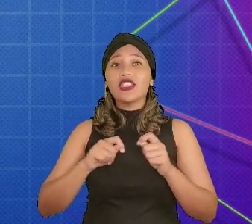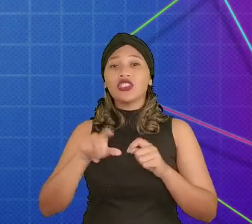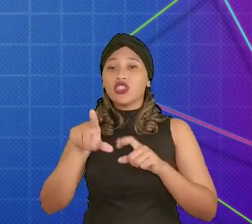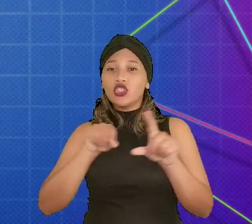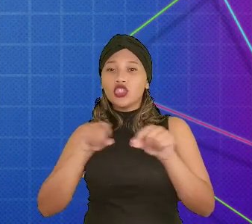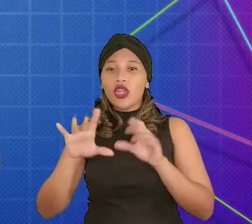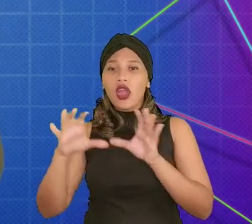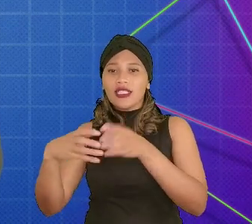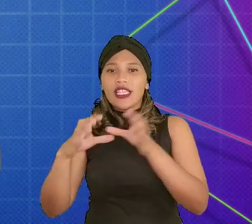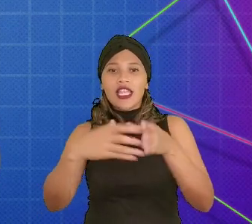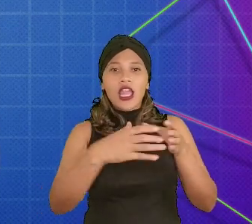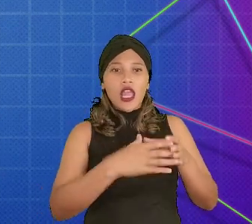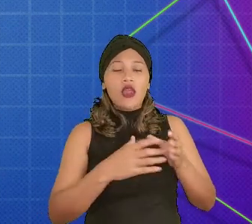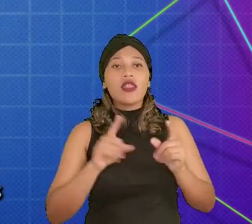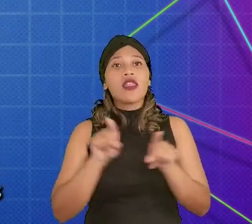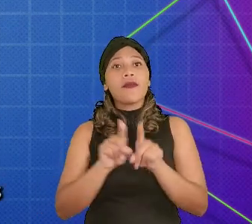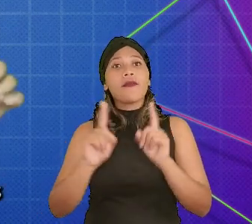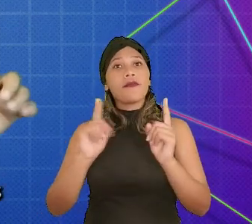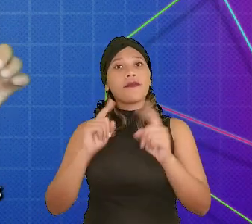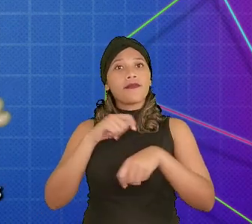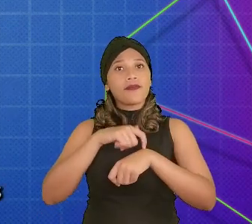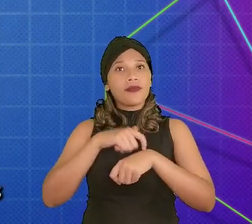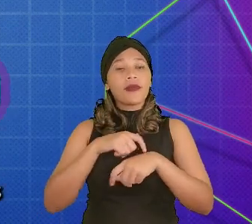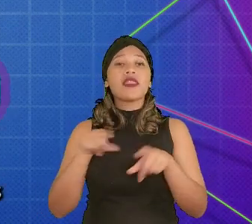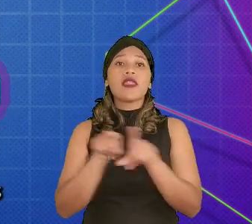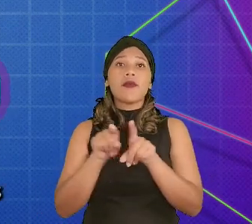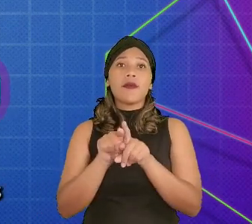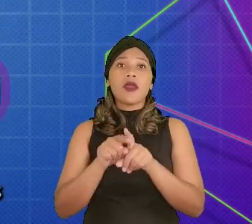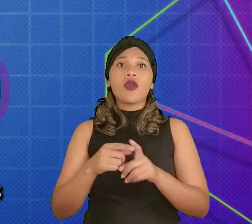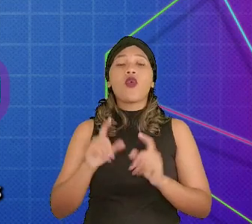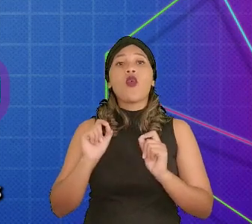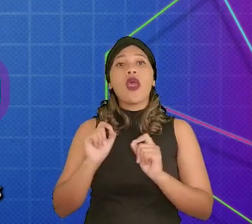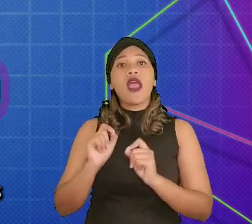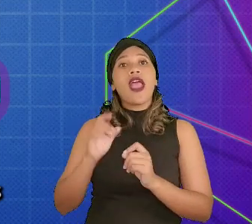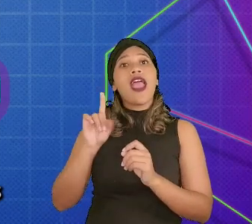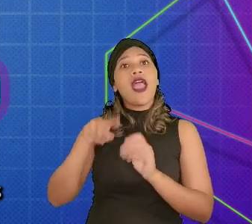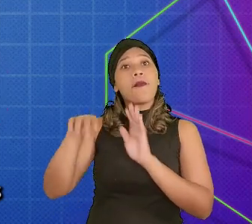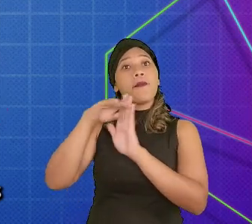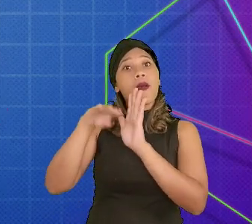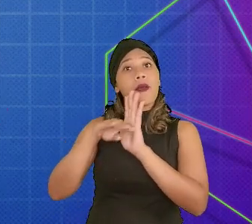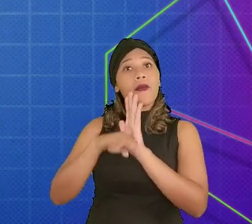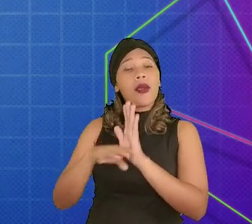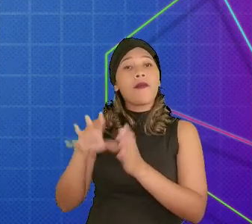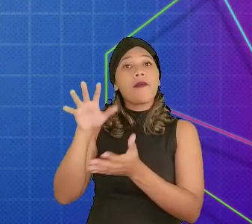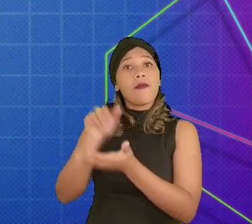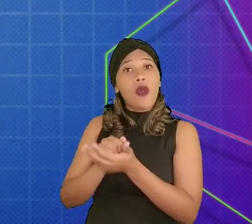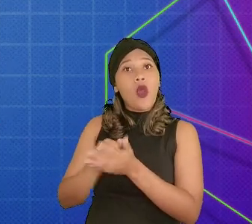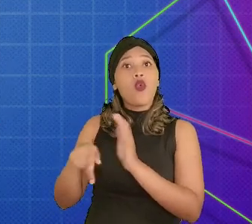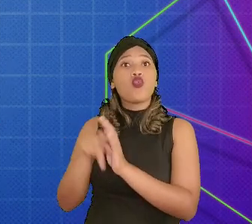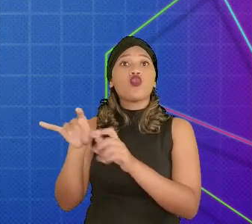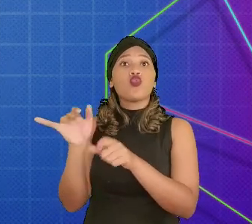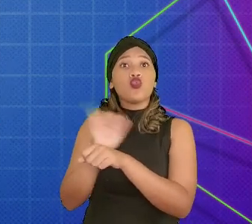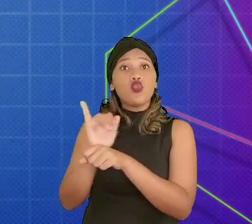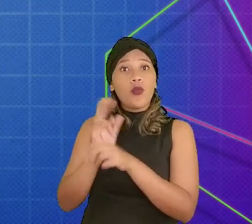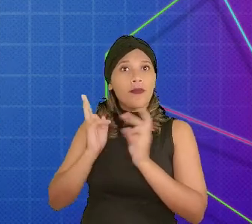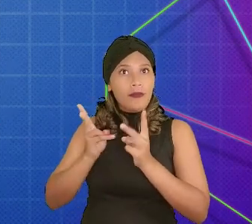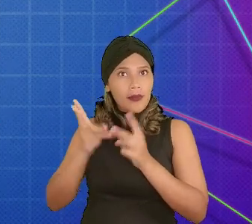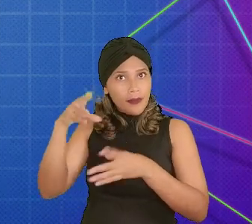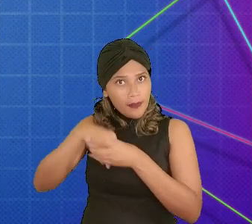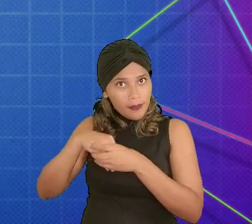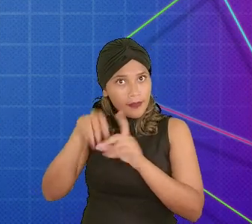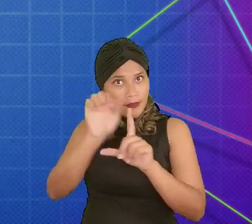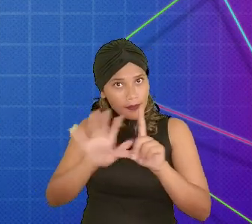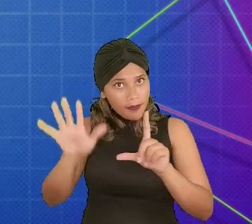e duração de faixa. O YouTube Audio Library, que é um banco de músicas sem direitos autorais disponível no